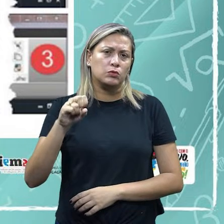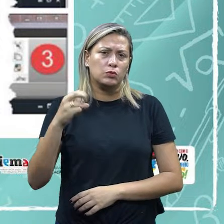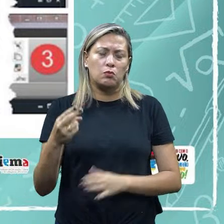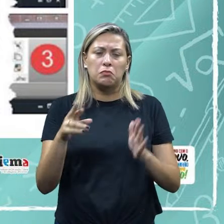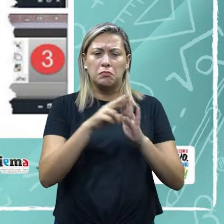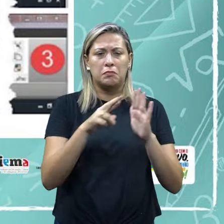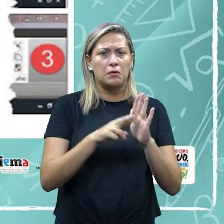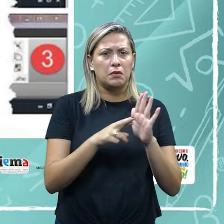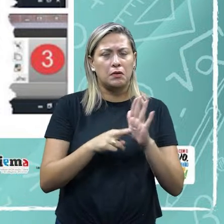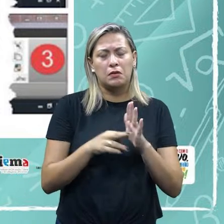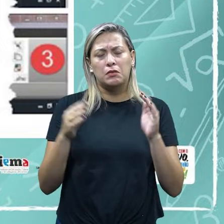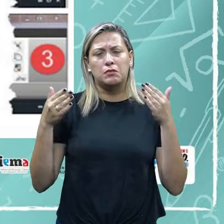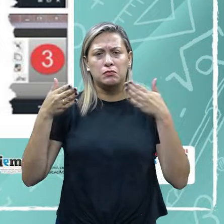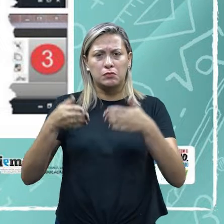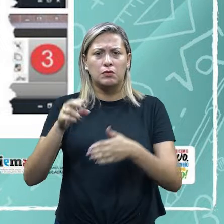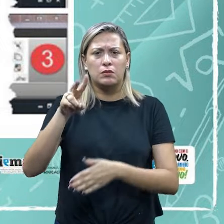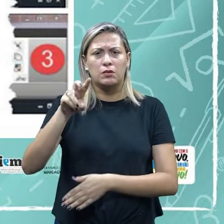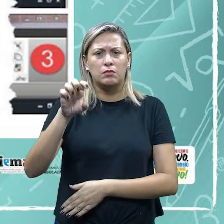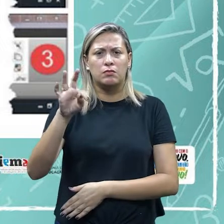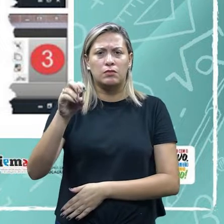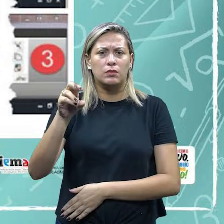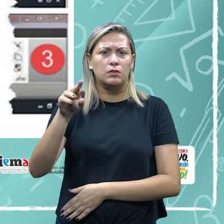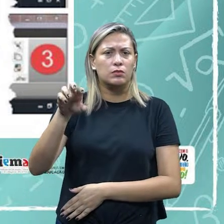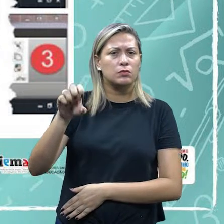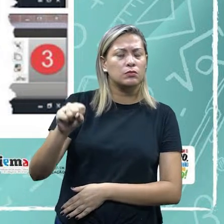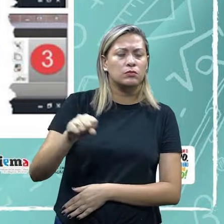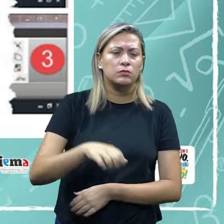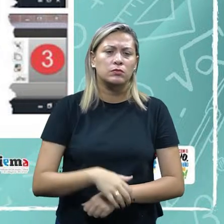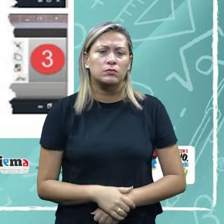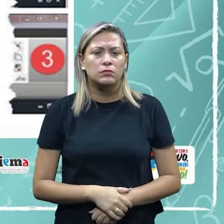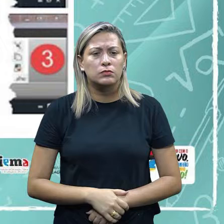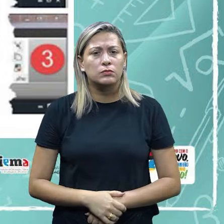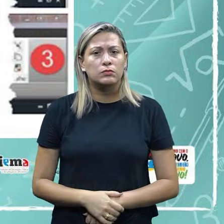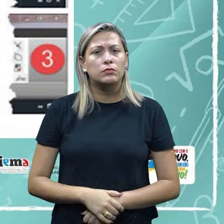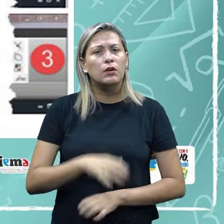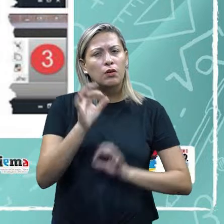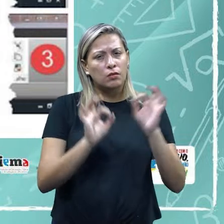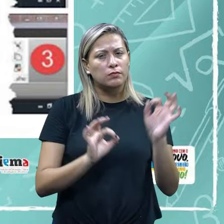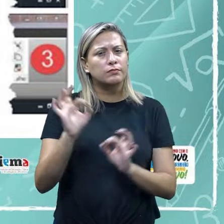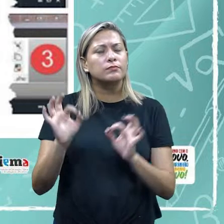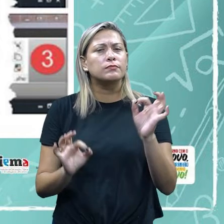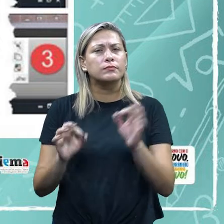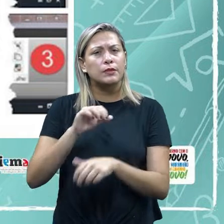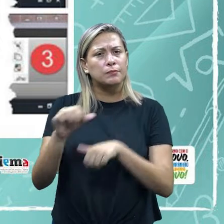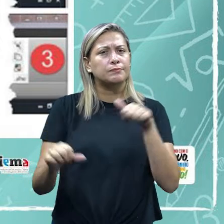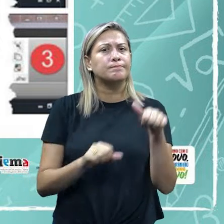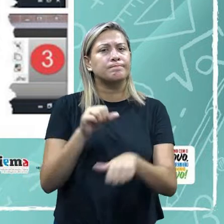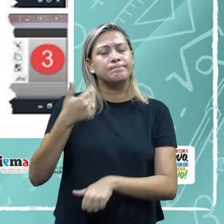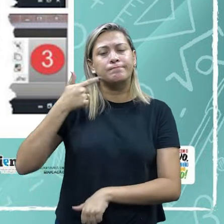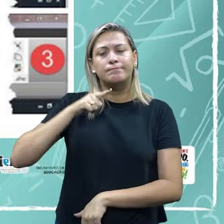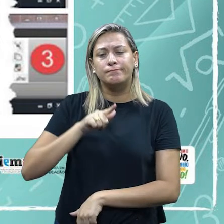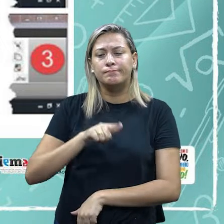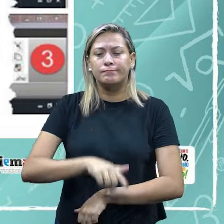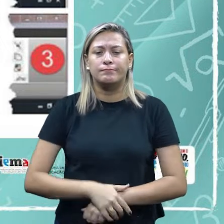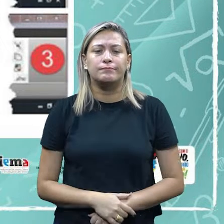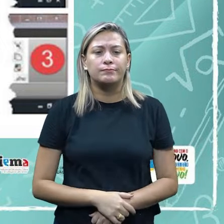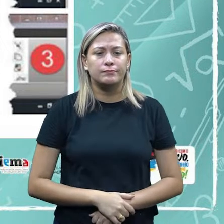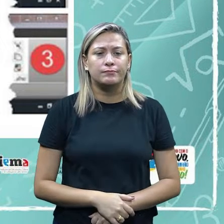mais a parte relacionada a vetores, você consegue meio que personalizar essa